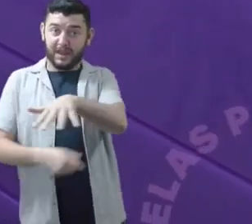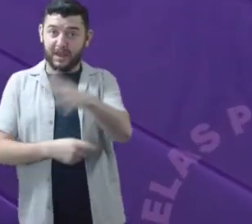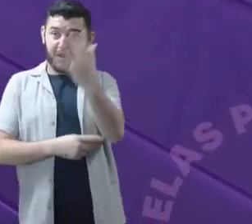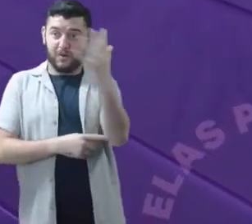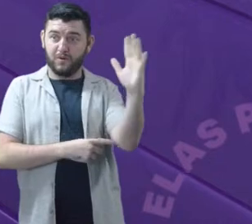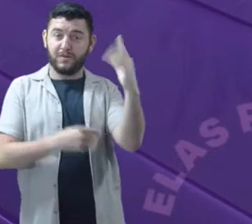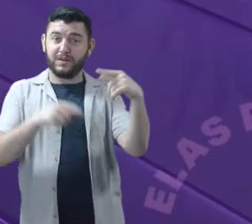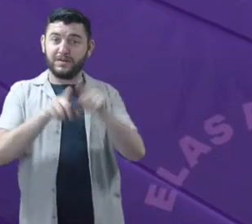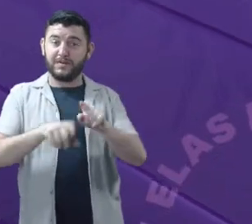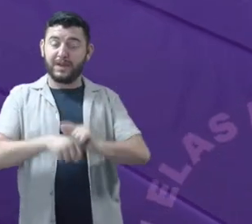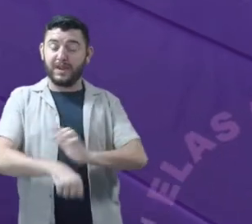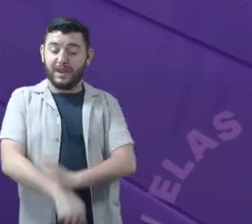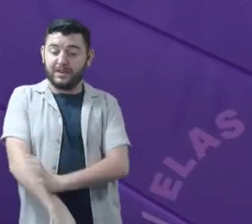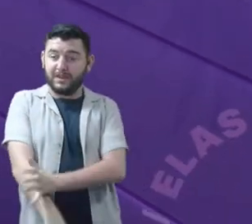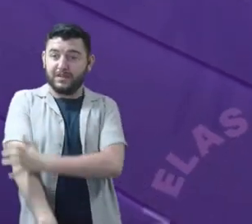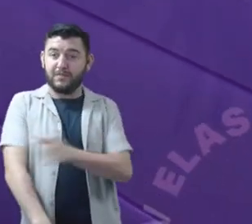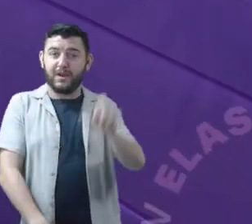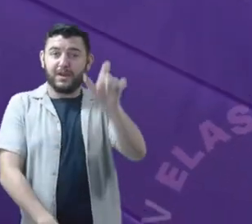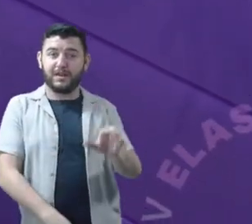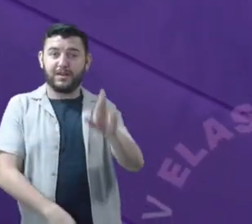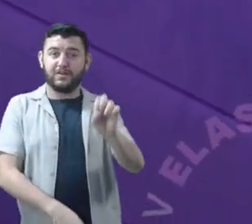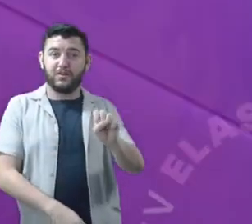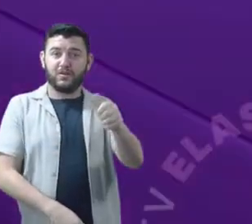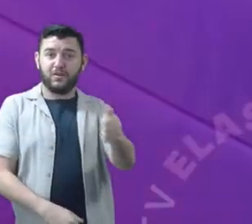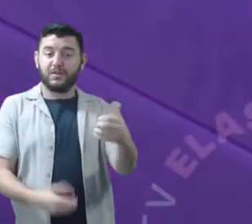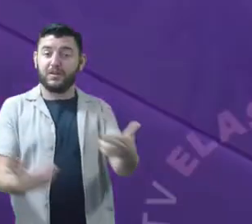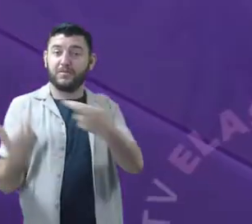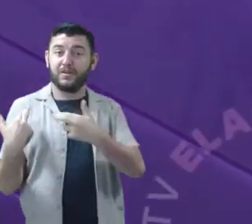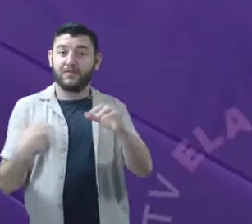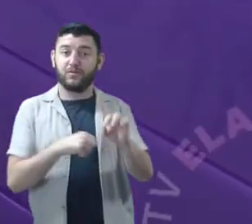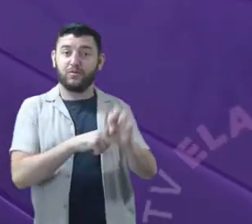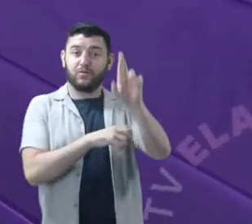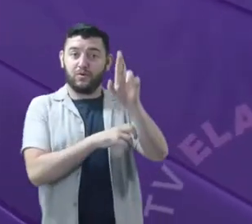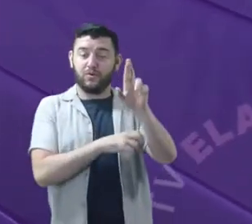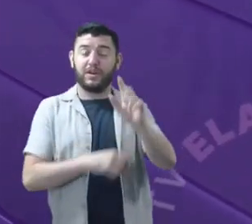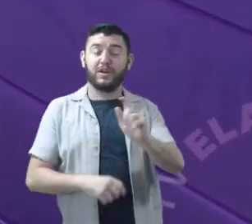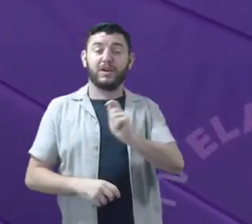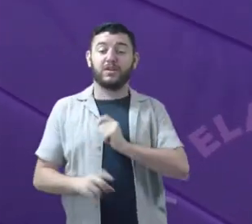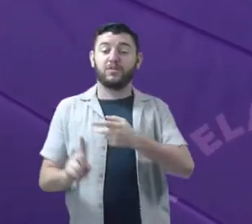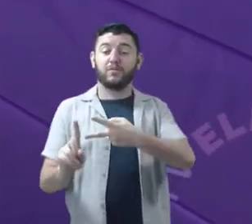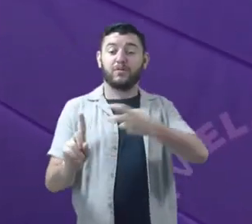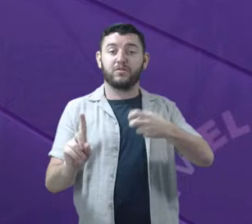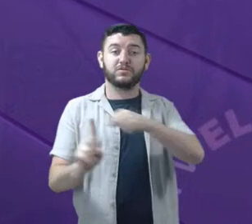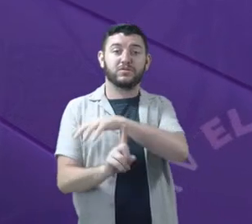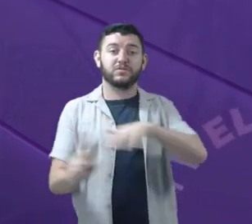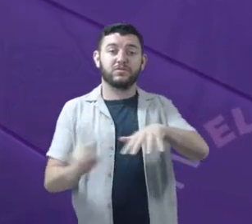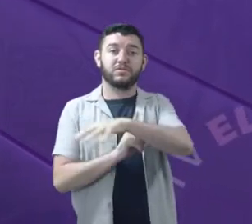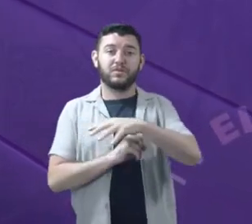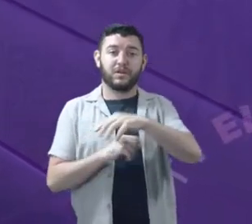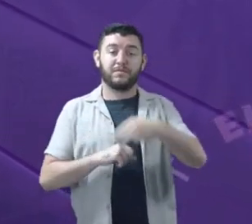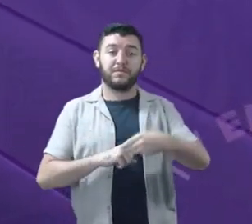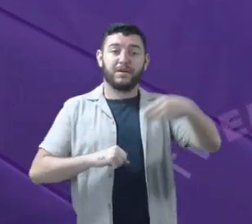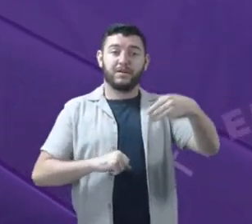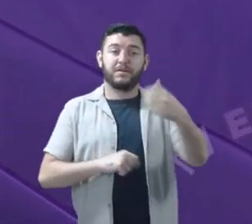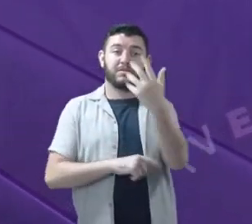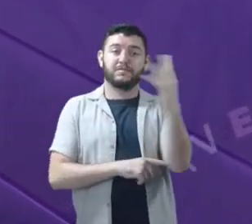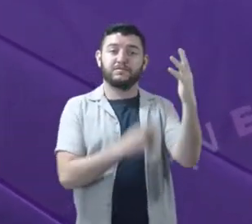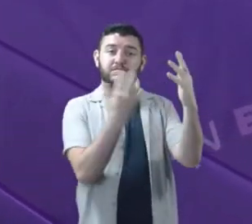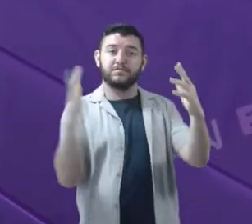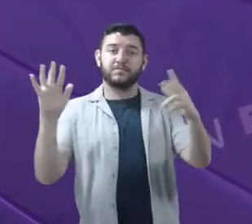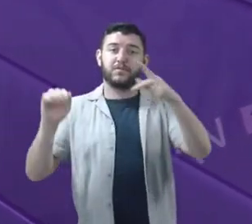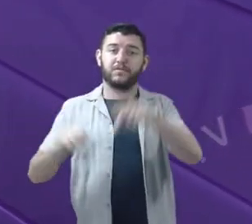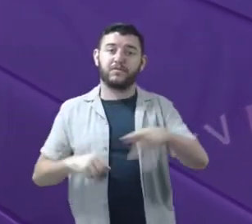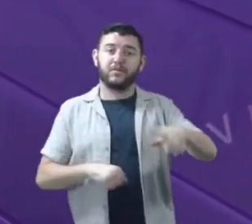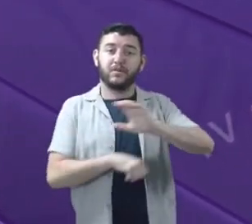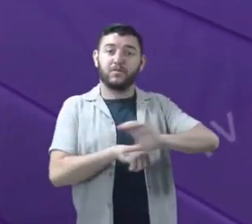Rosa é doutora em Sociologia e Antropologia, mestre em Meio Ambiente e professora do curso de Relações